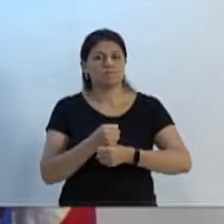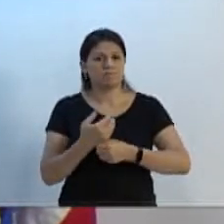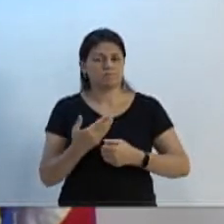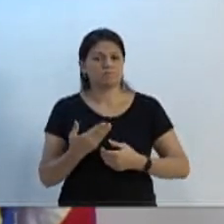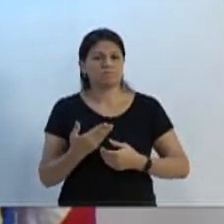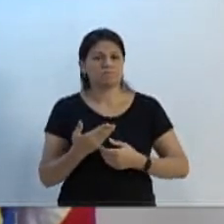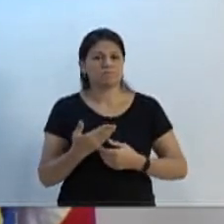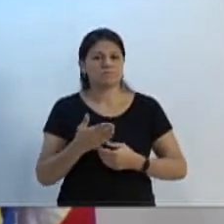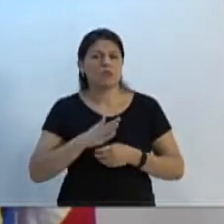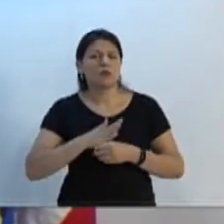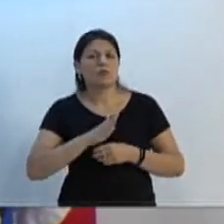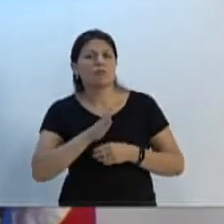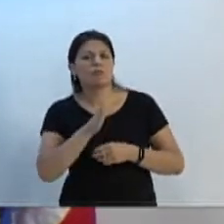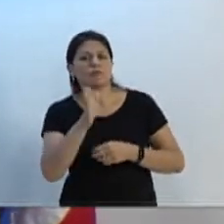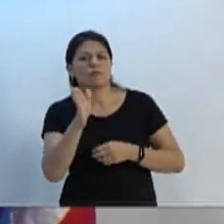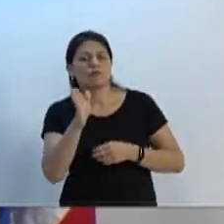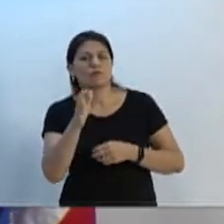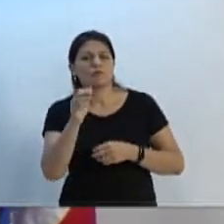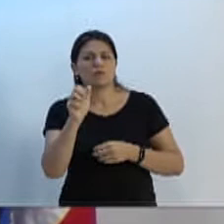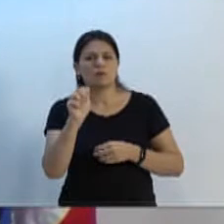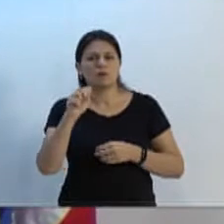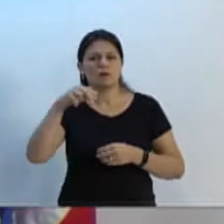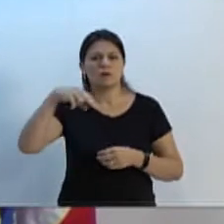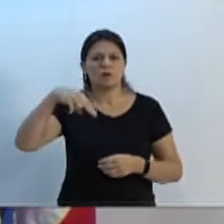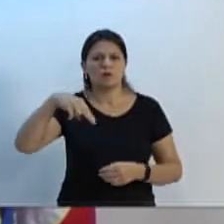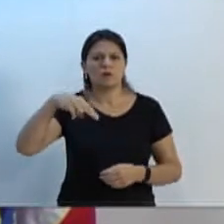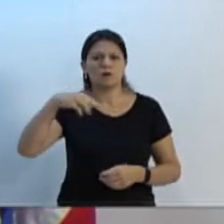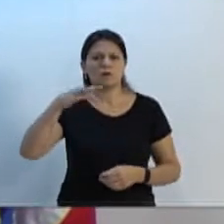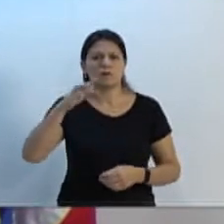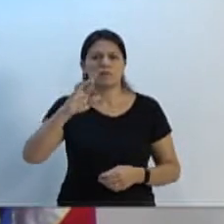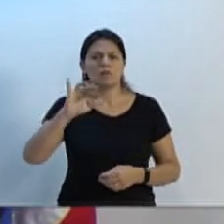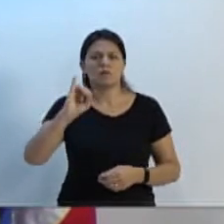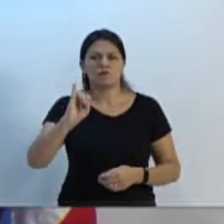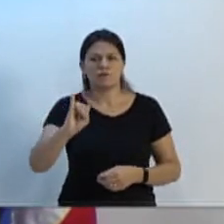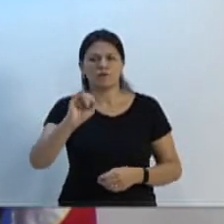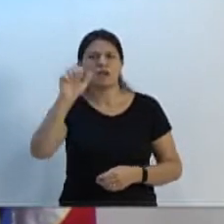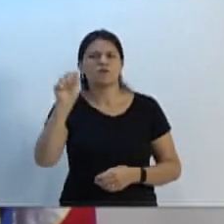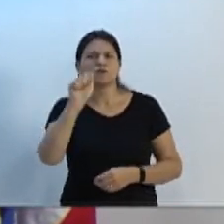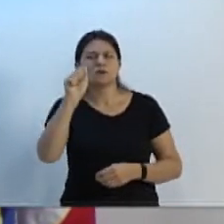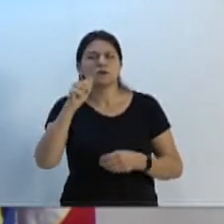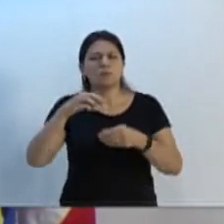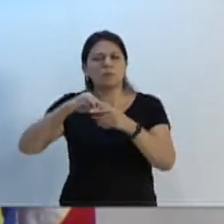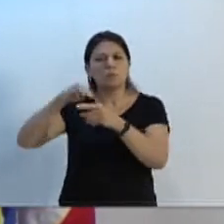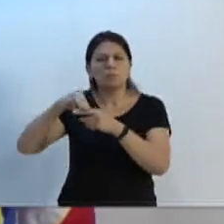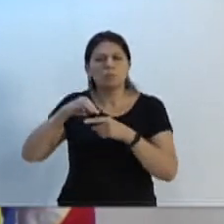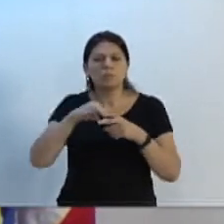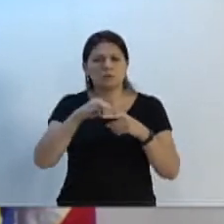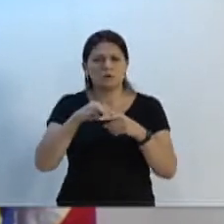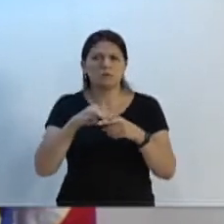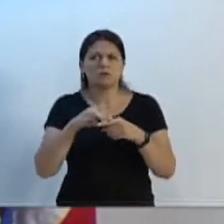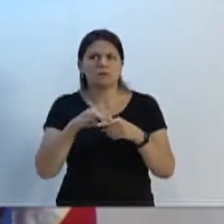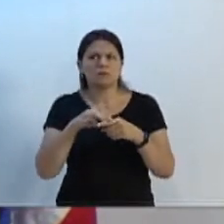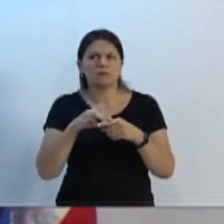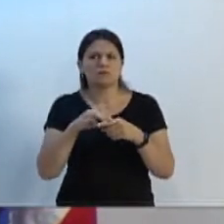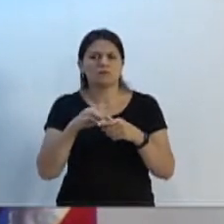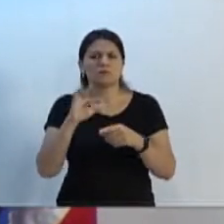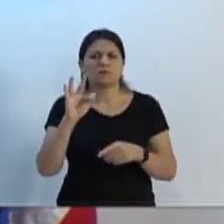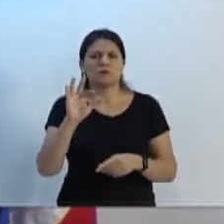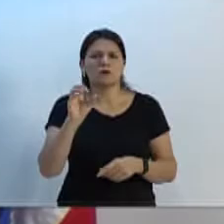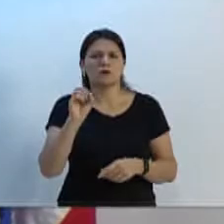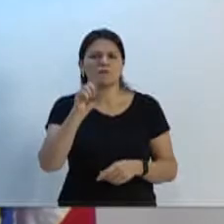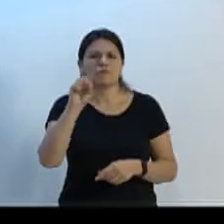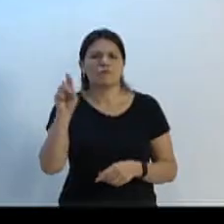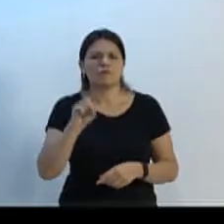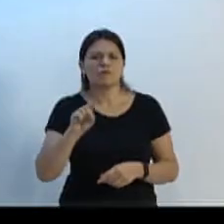de ir até a árvore associação dos municípios da foz